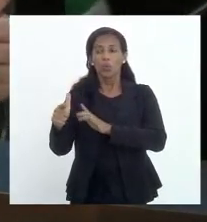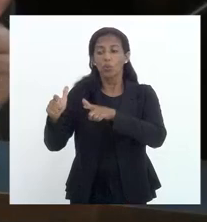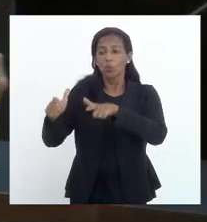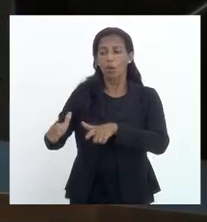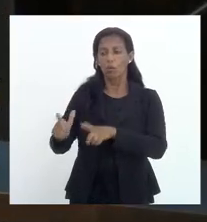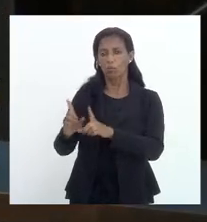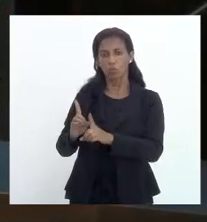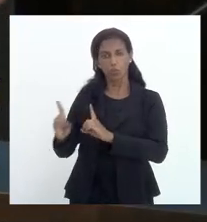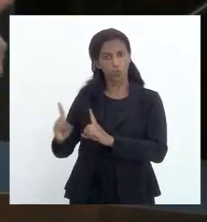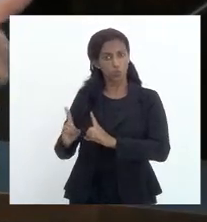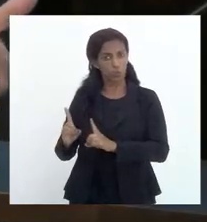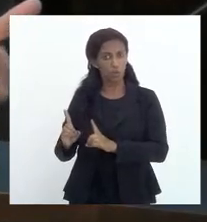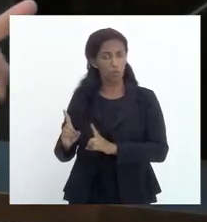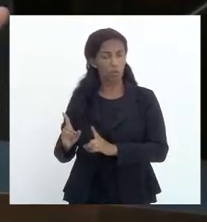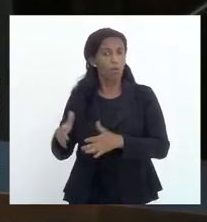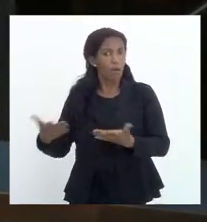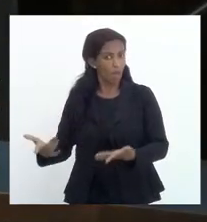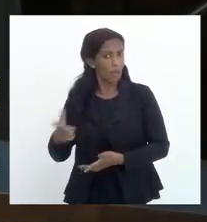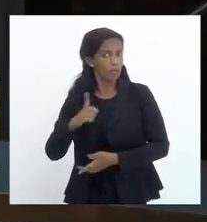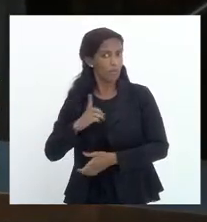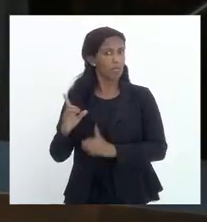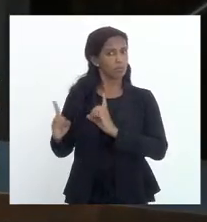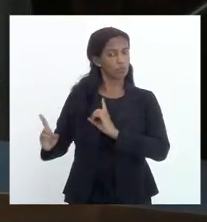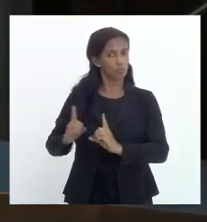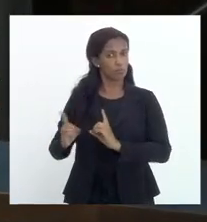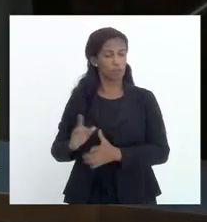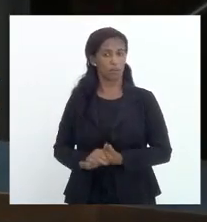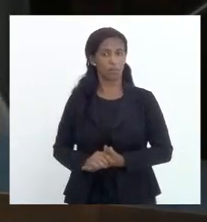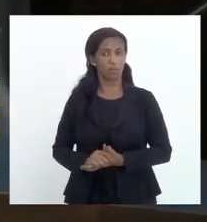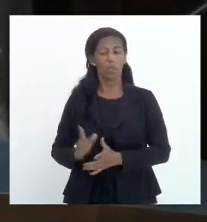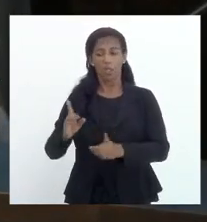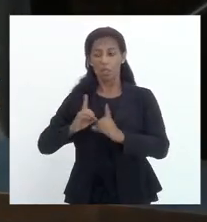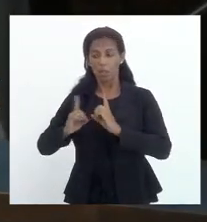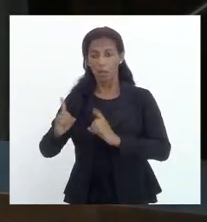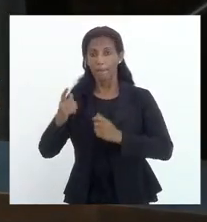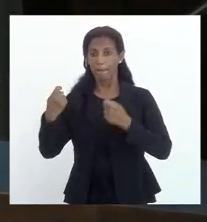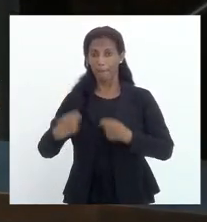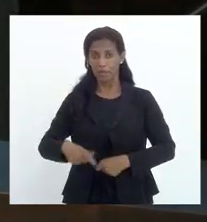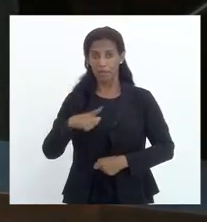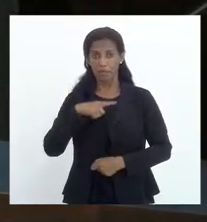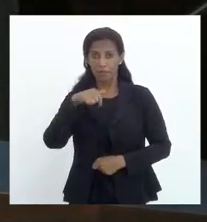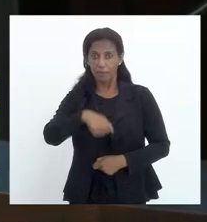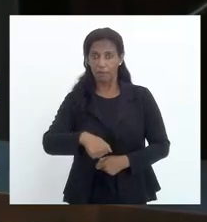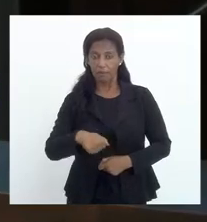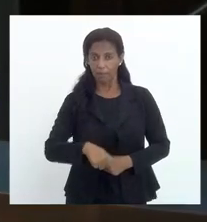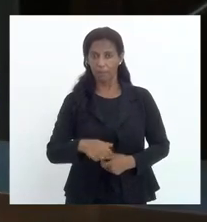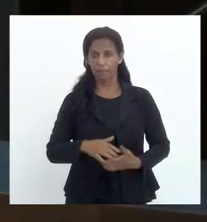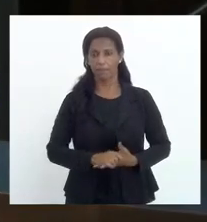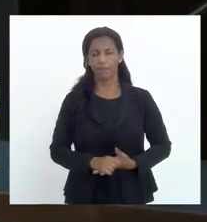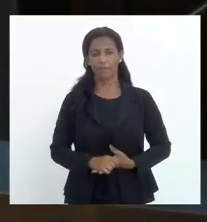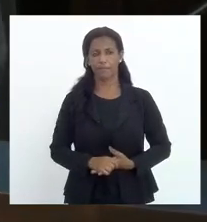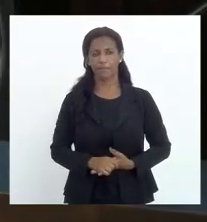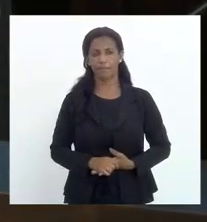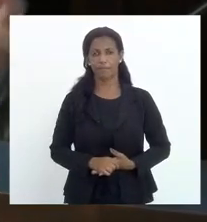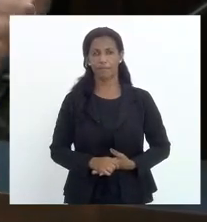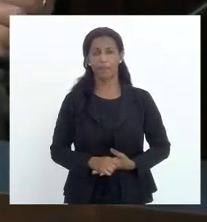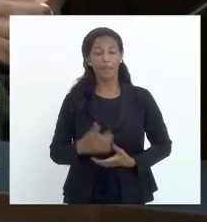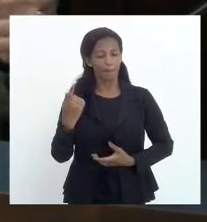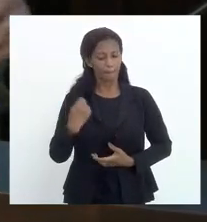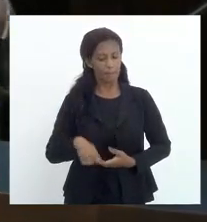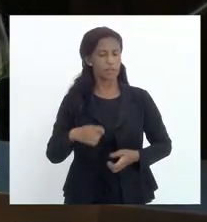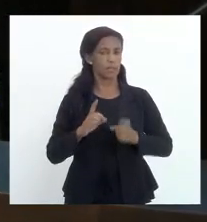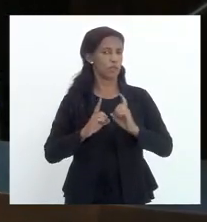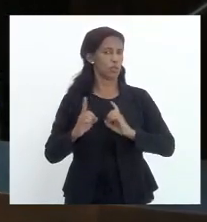discussão? Óbvio que há espaço para discussão, e a discussão deve ser feita aqui. A gente tem que discutir,